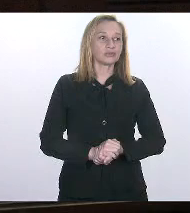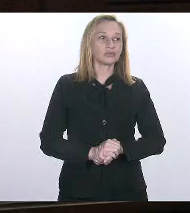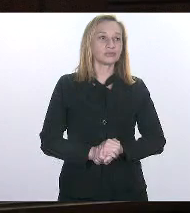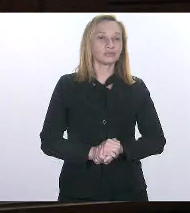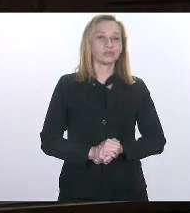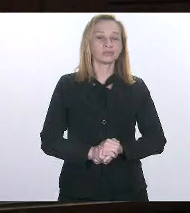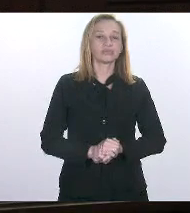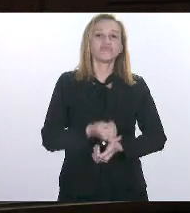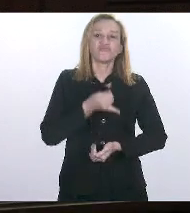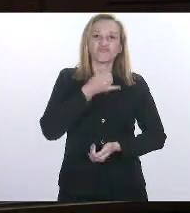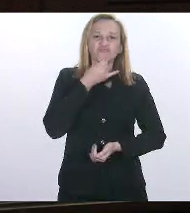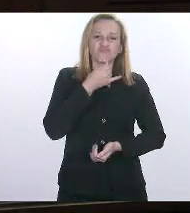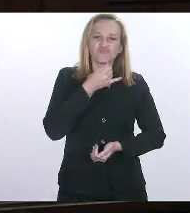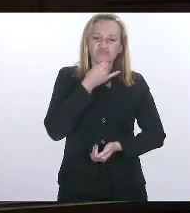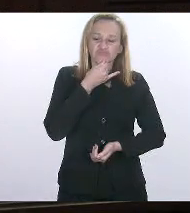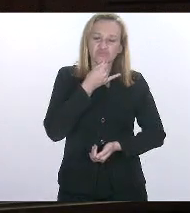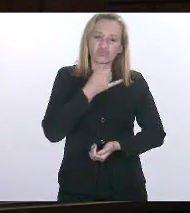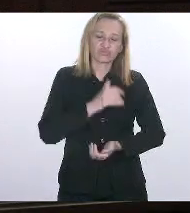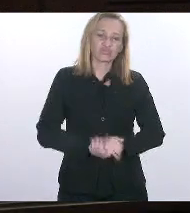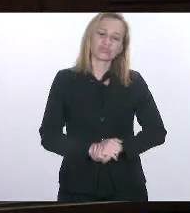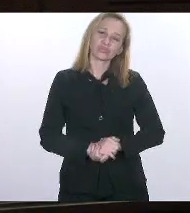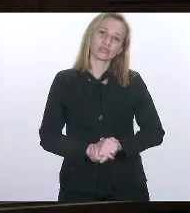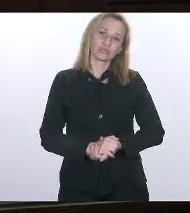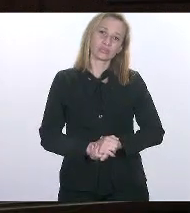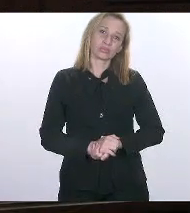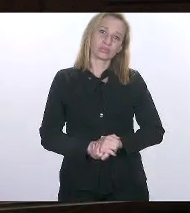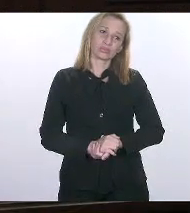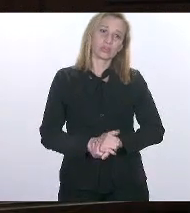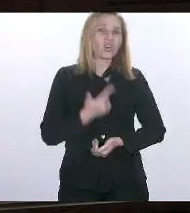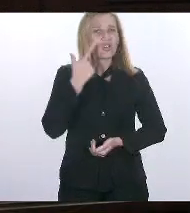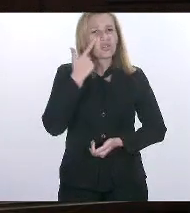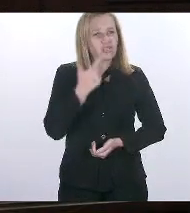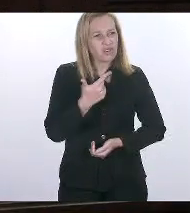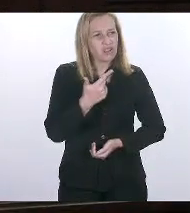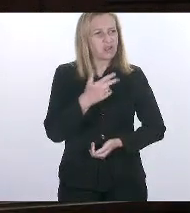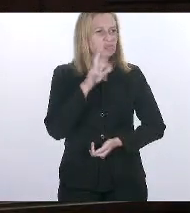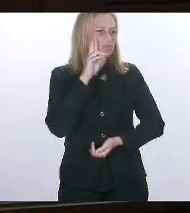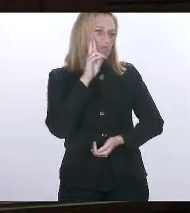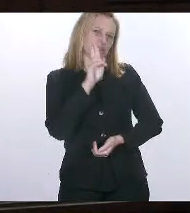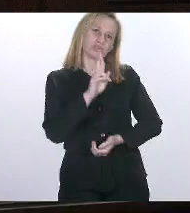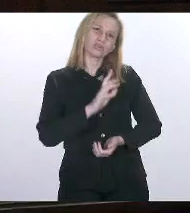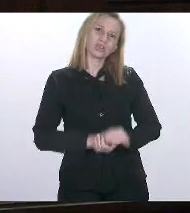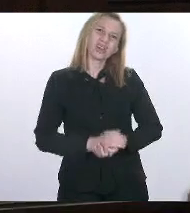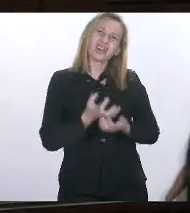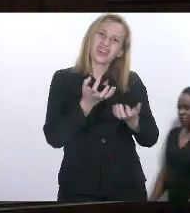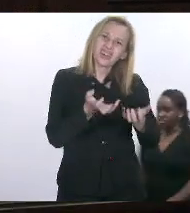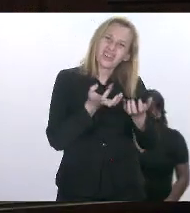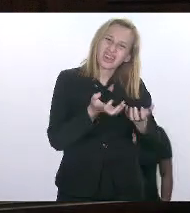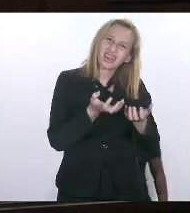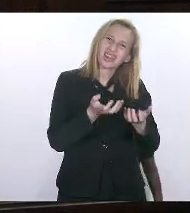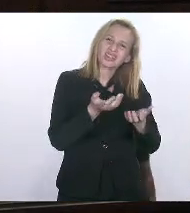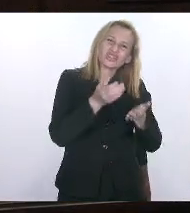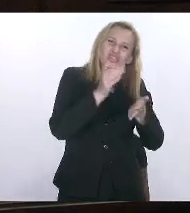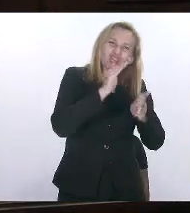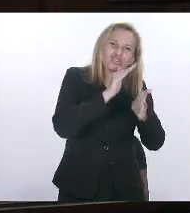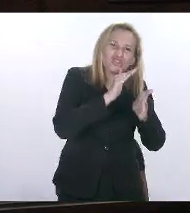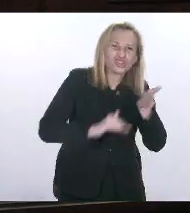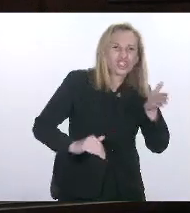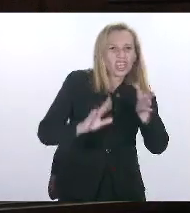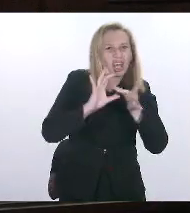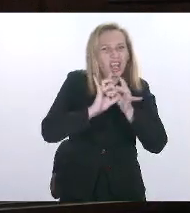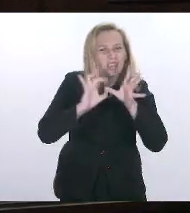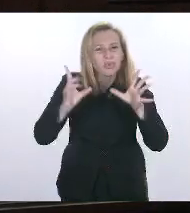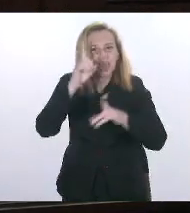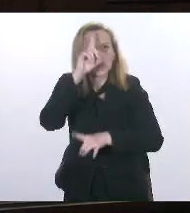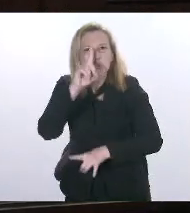que tristeza me causa ver o senhor querendo tirar a liberdade,